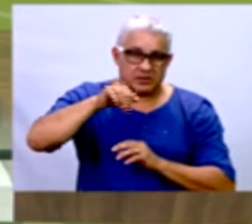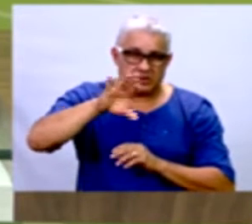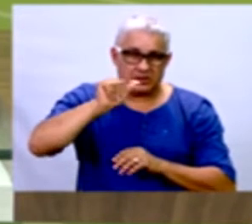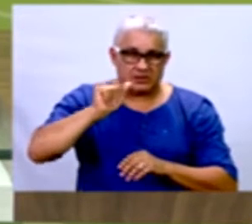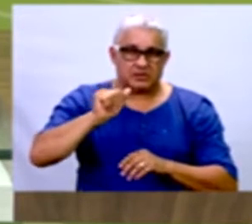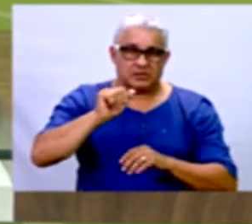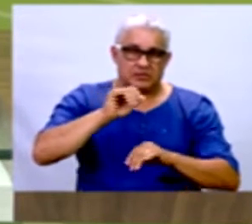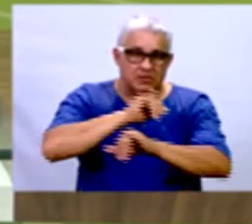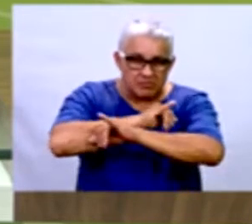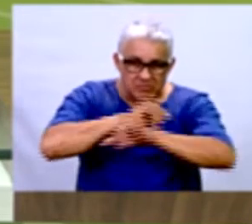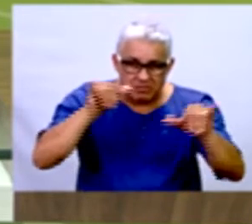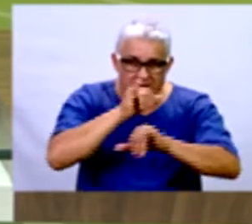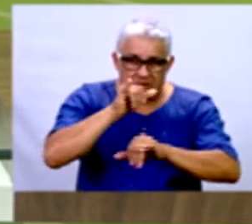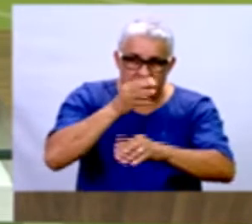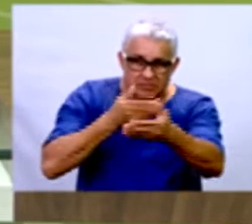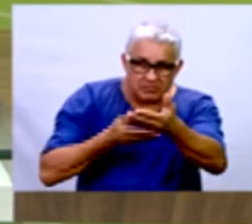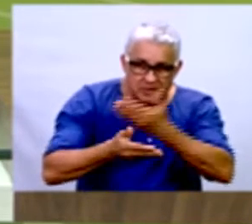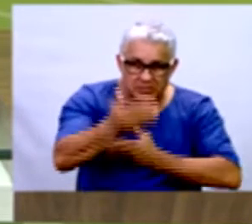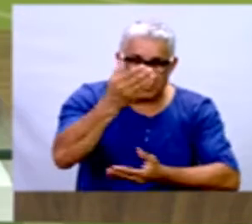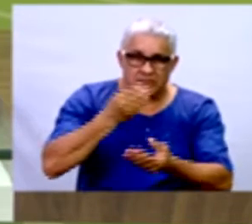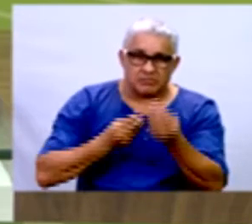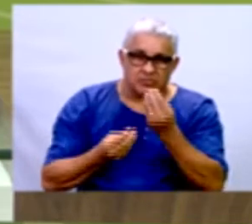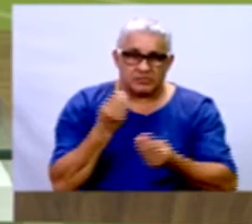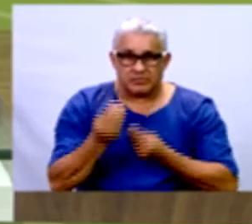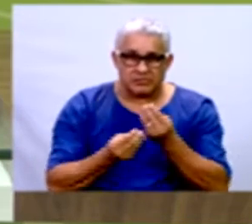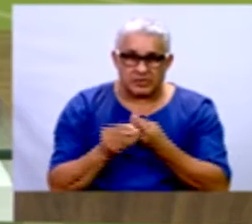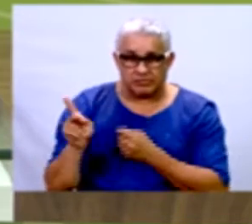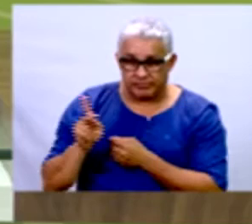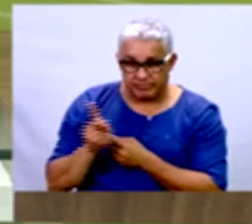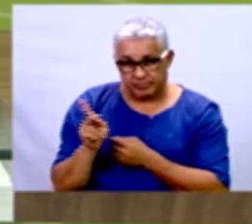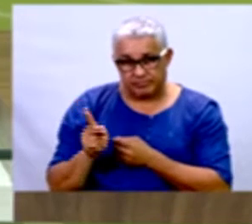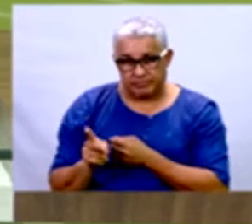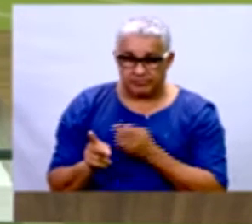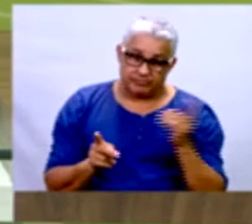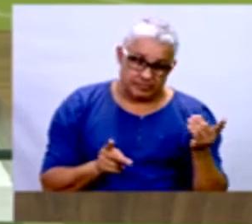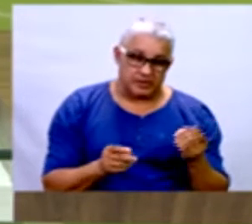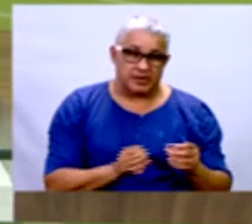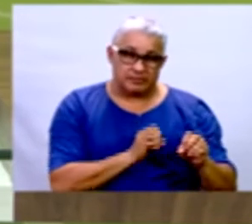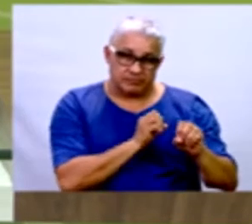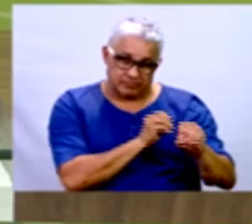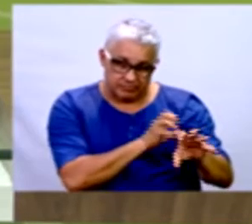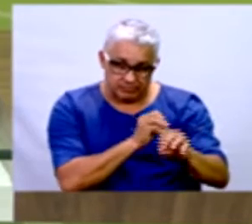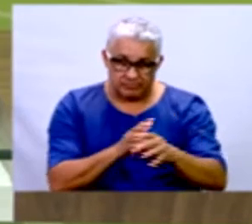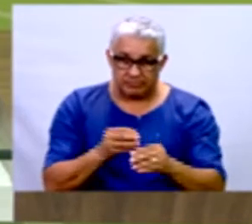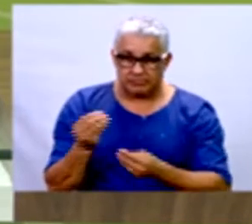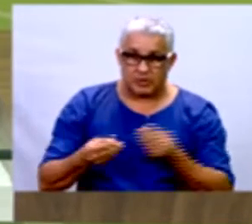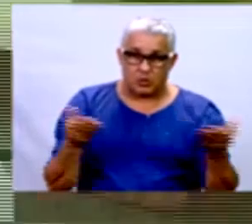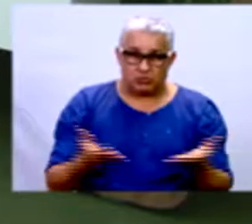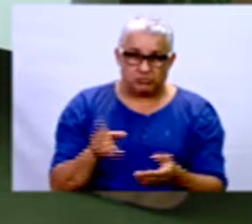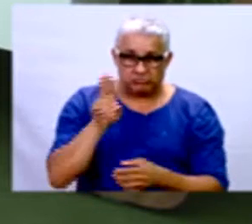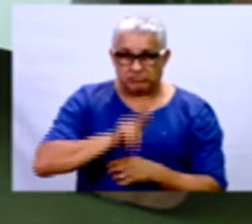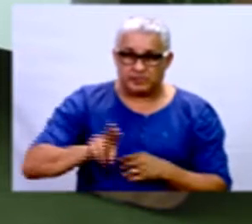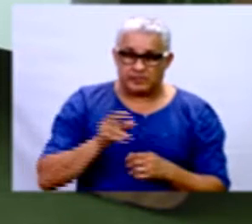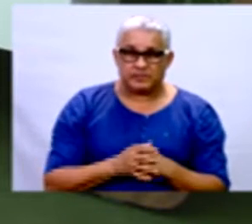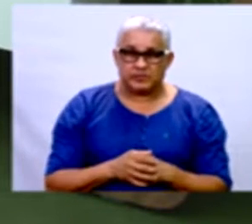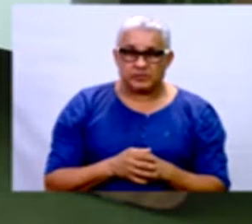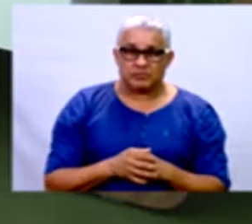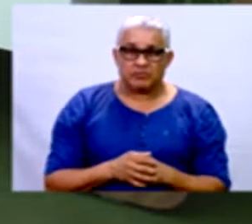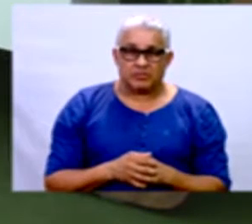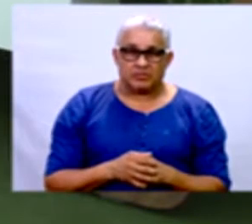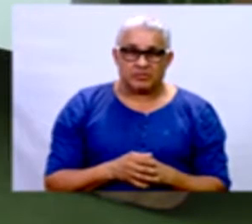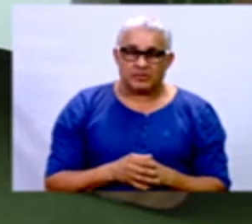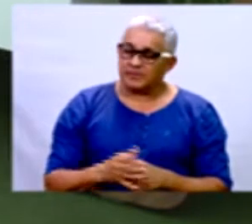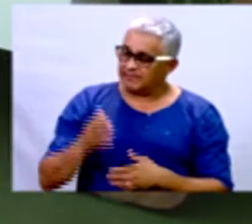professor vai passar aí quais são os padrões aí que ultimamente são utilizados no mercado. Ok, professor,